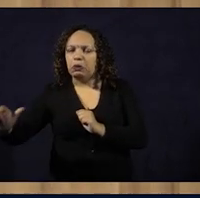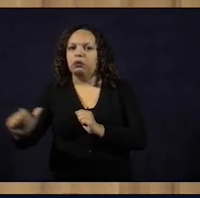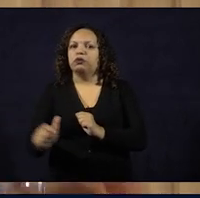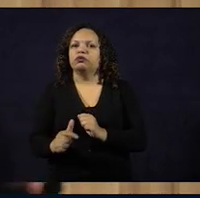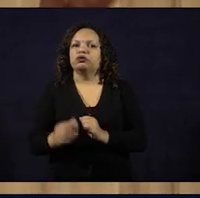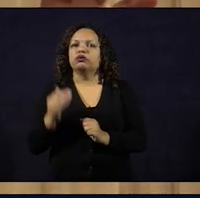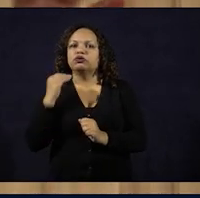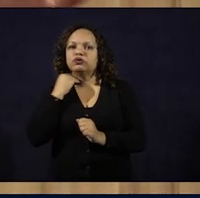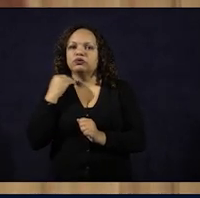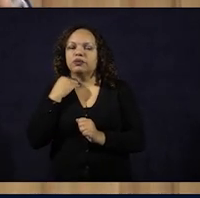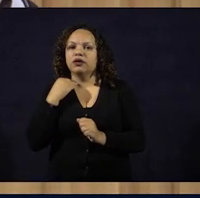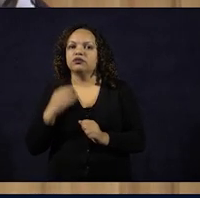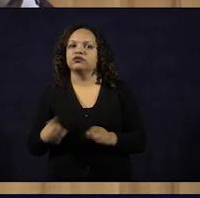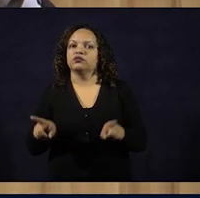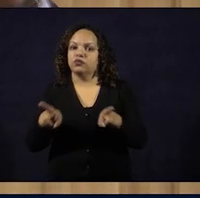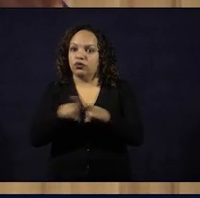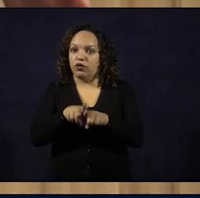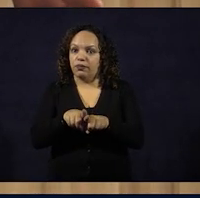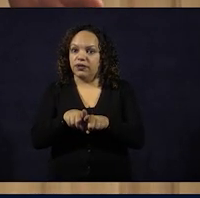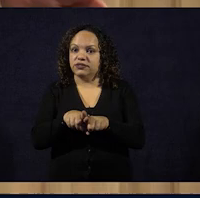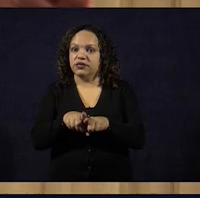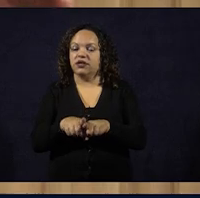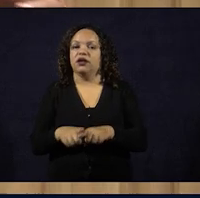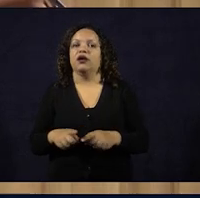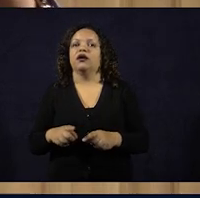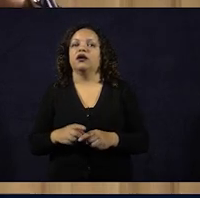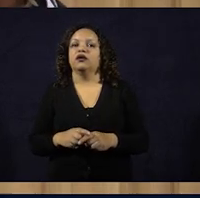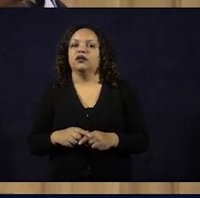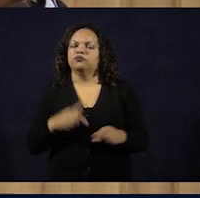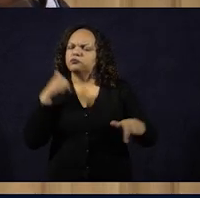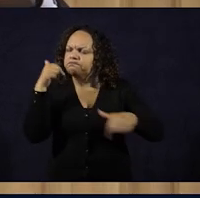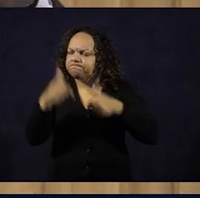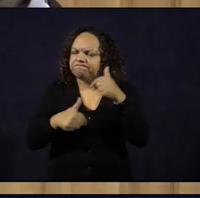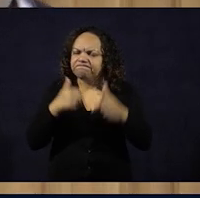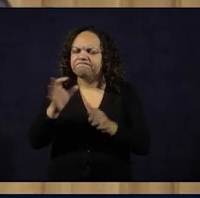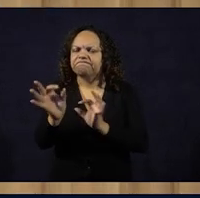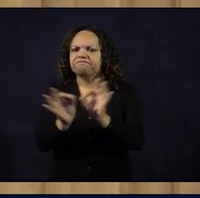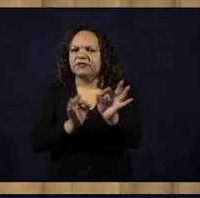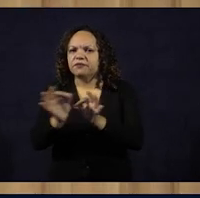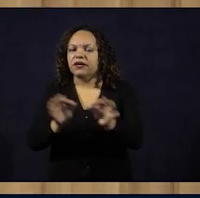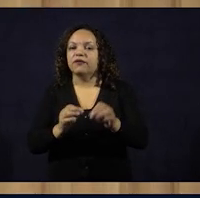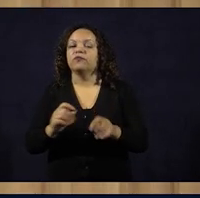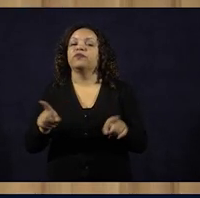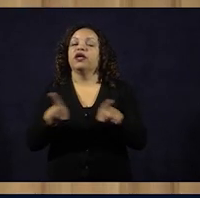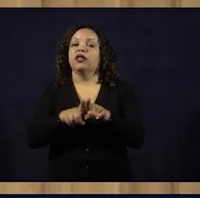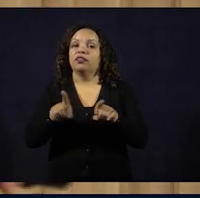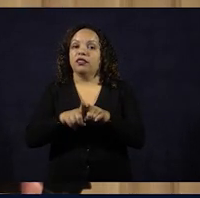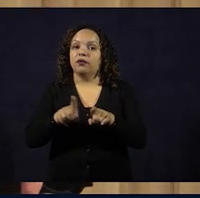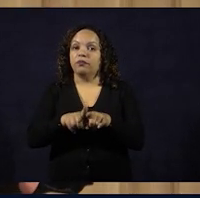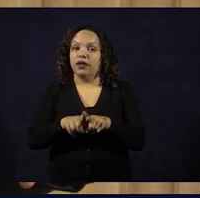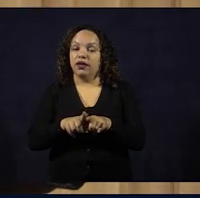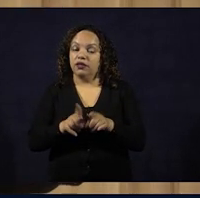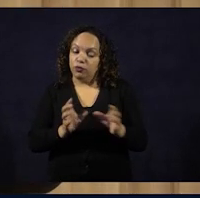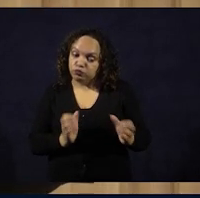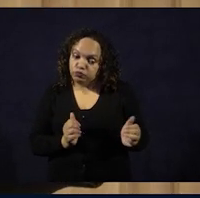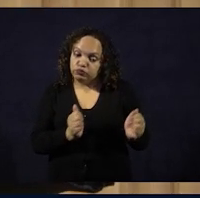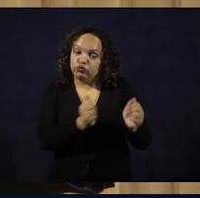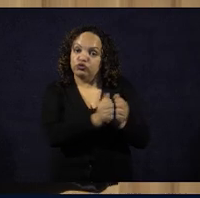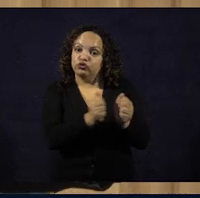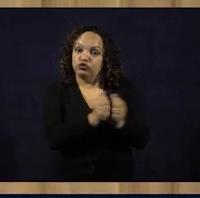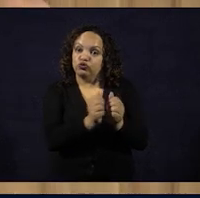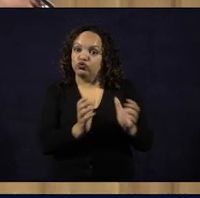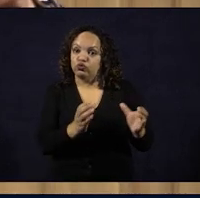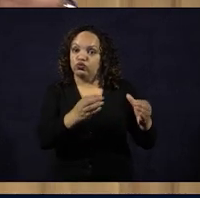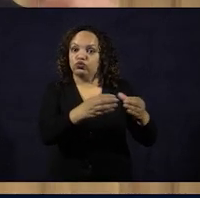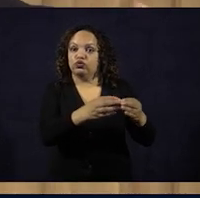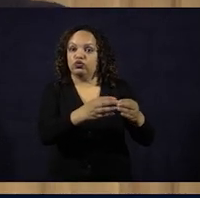que estão tatuando em parceria com a gente tem feito esse trabalho e além disso que tá na nossa cadeia que nós